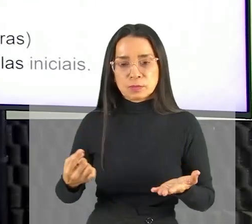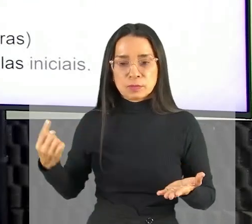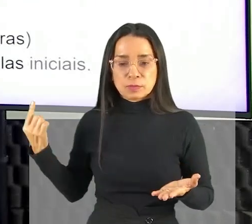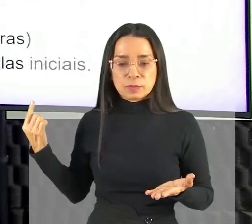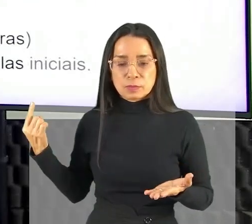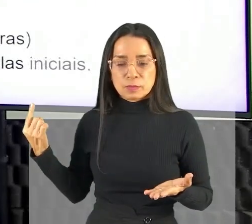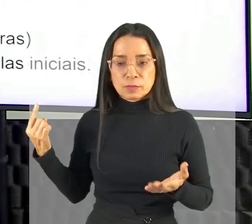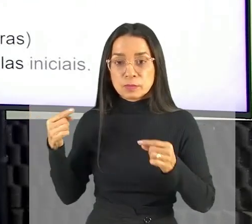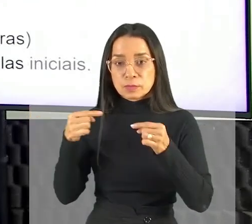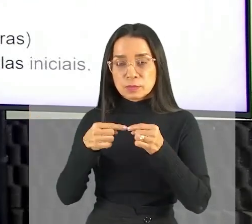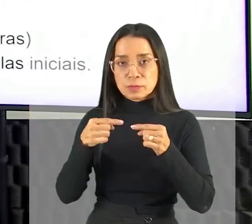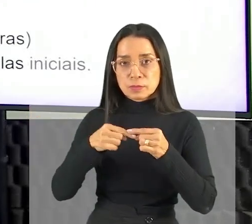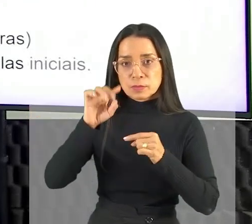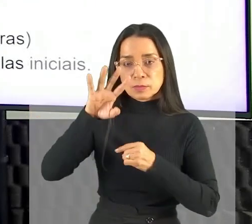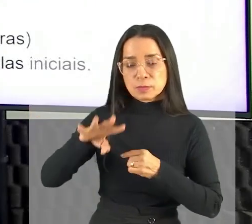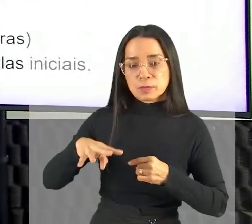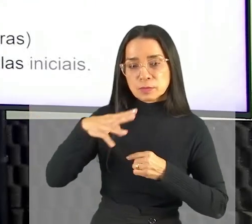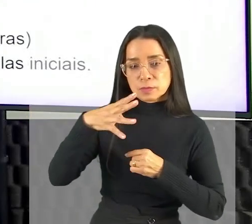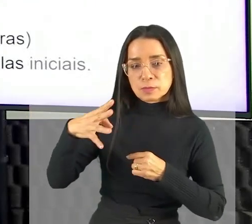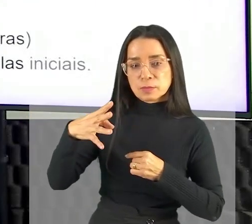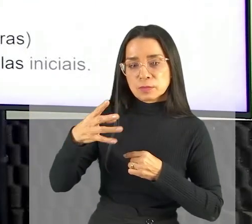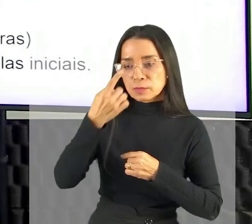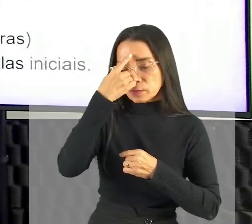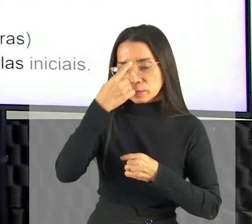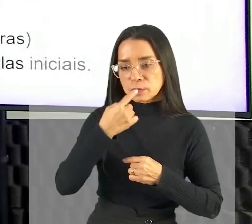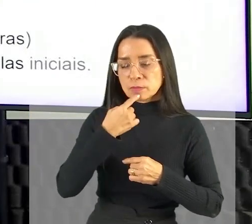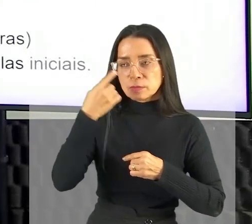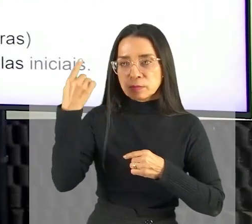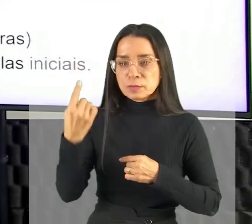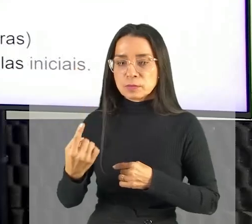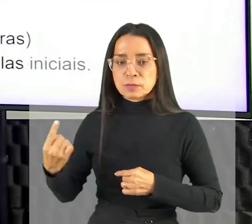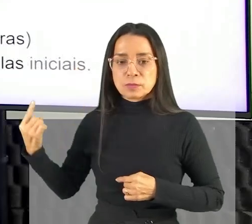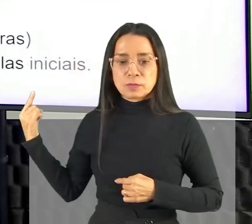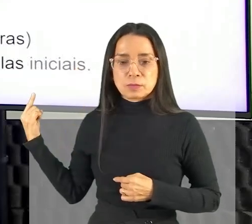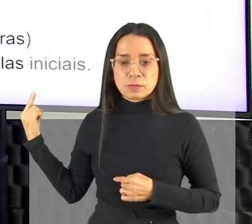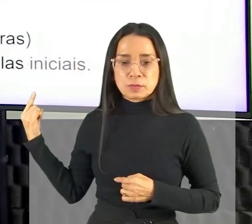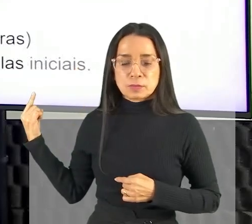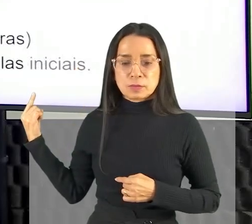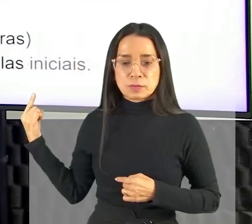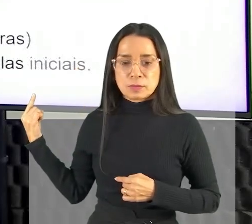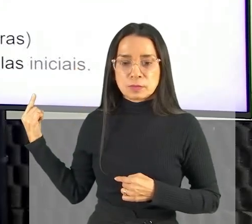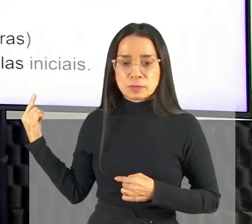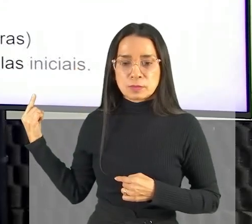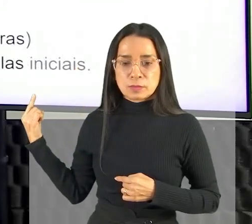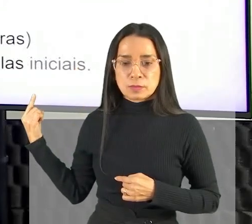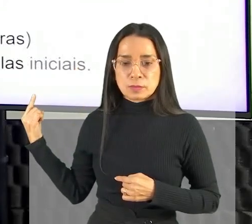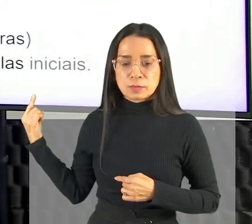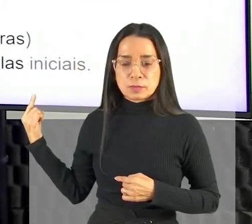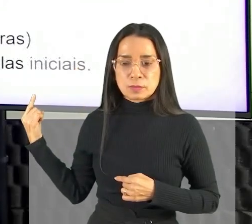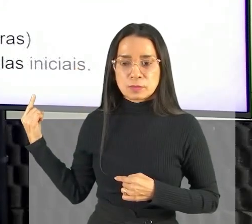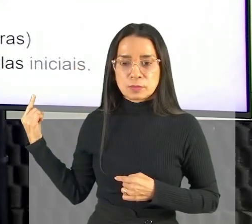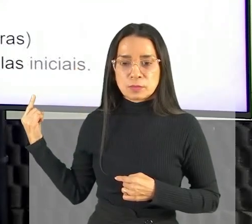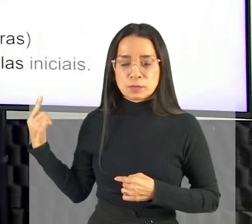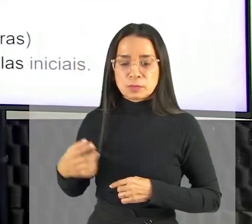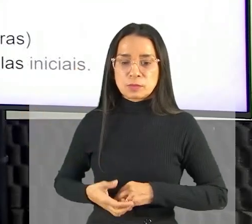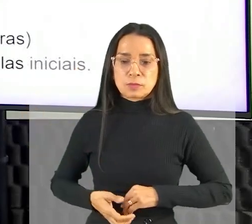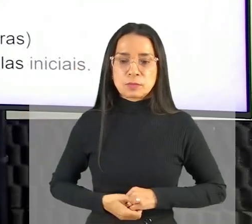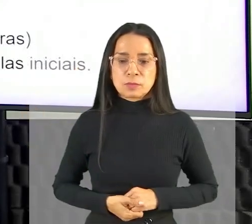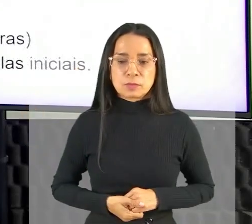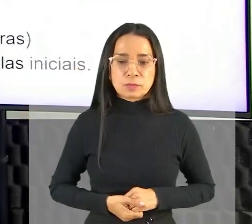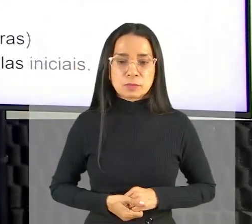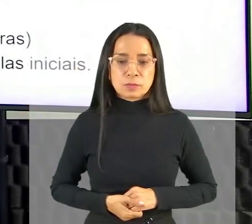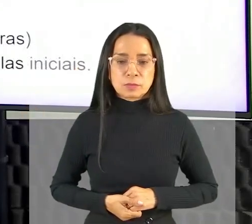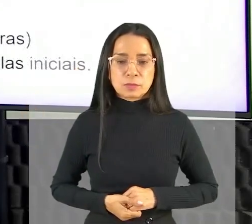ver e células Eh desculpa células anormais né partir do cultivo de células